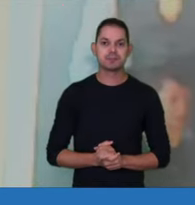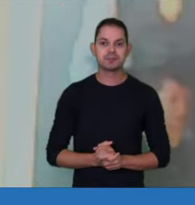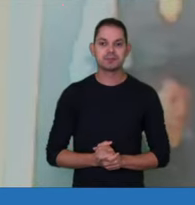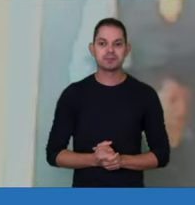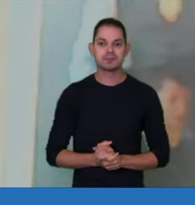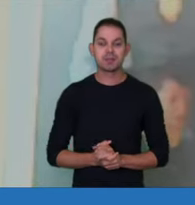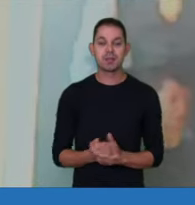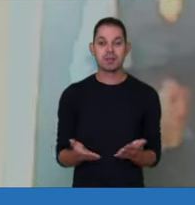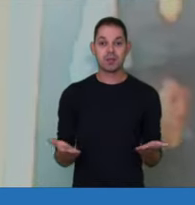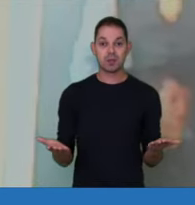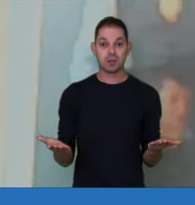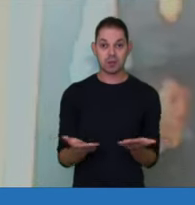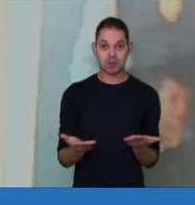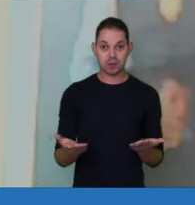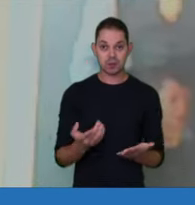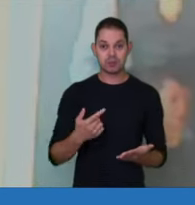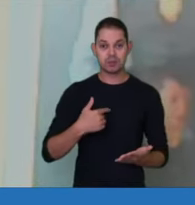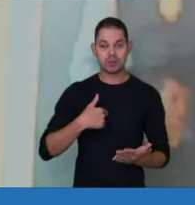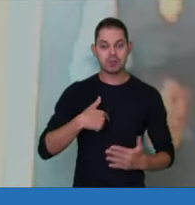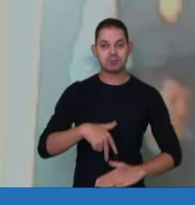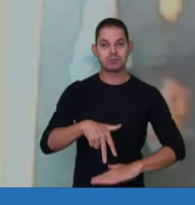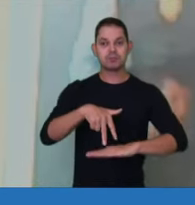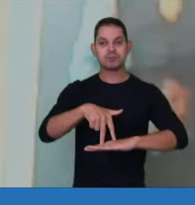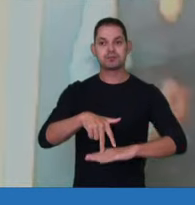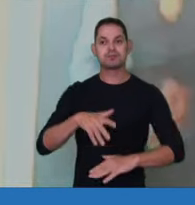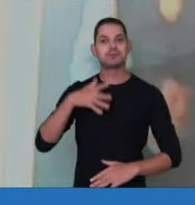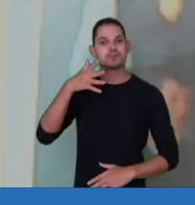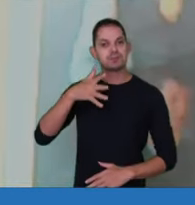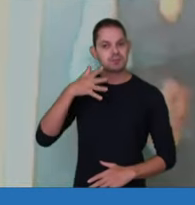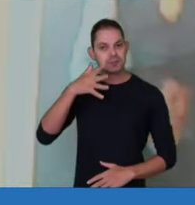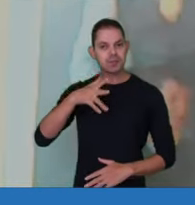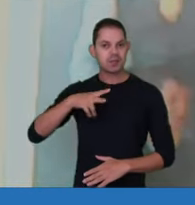Hoje eu falo não apenas como a viúva do